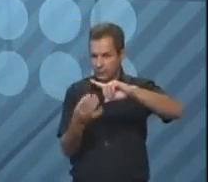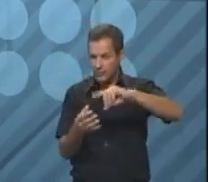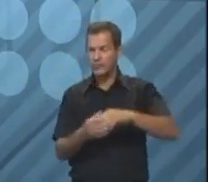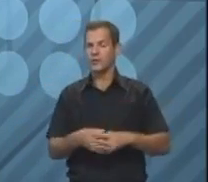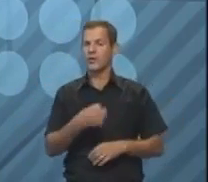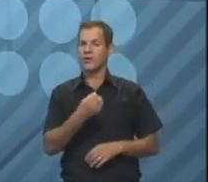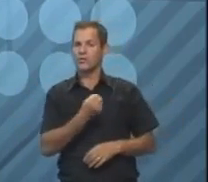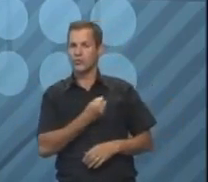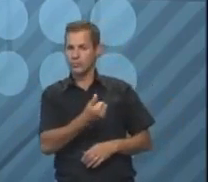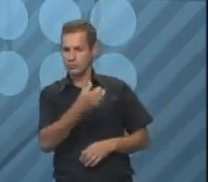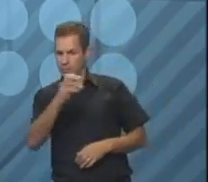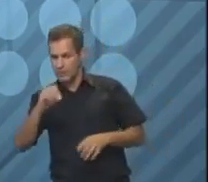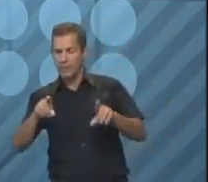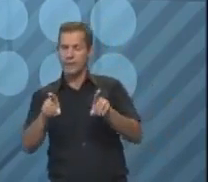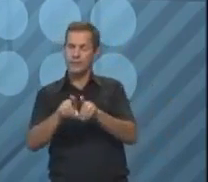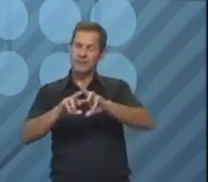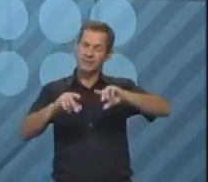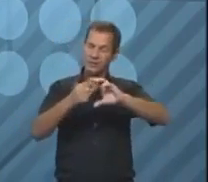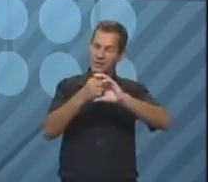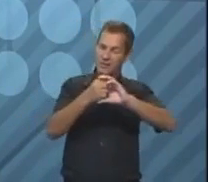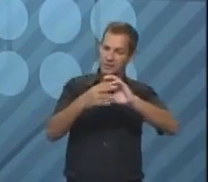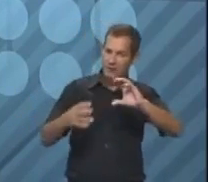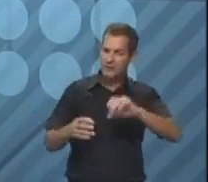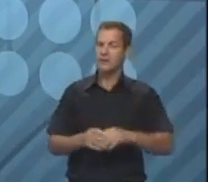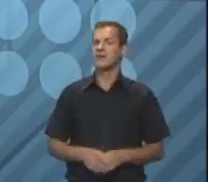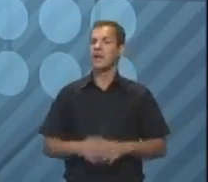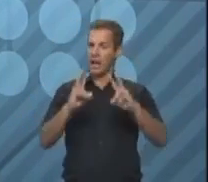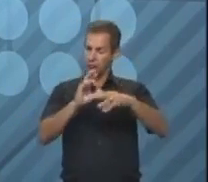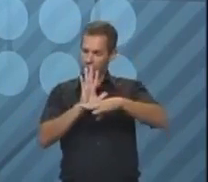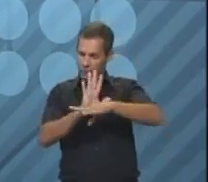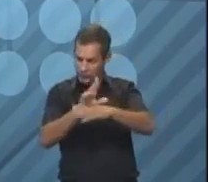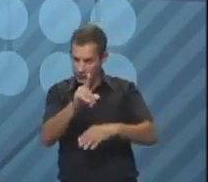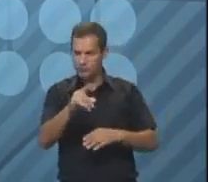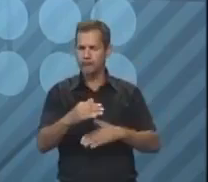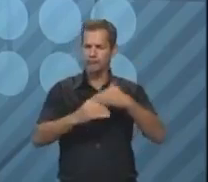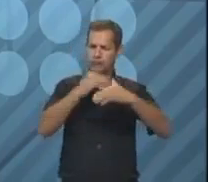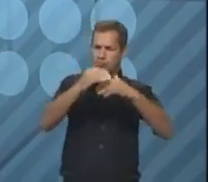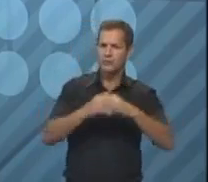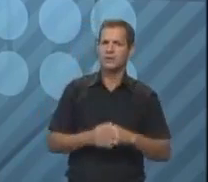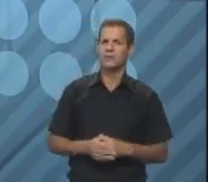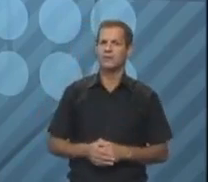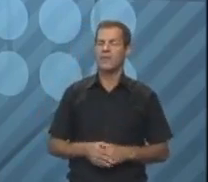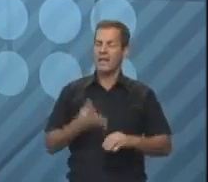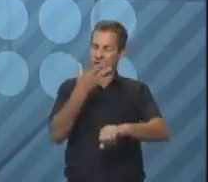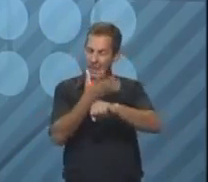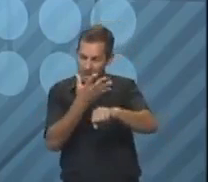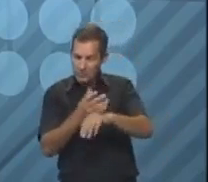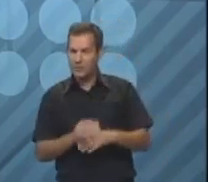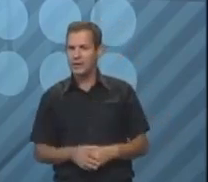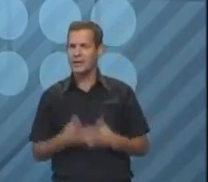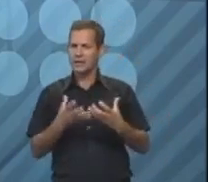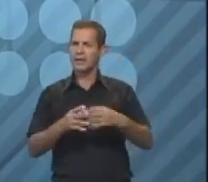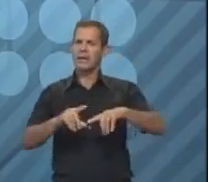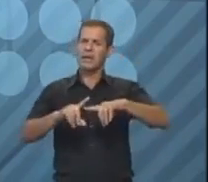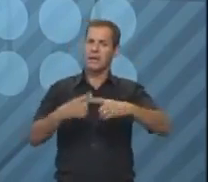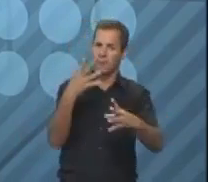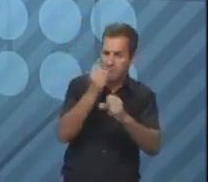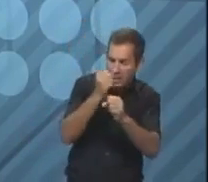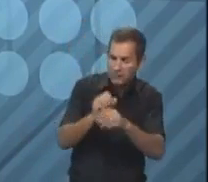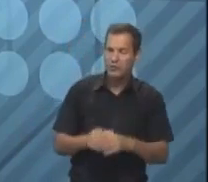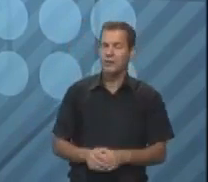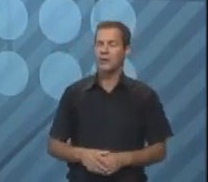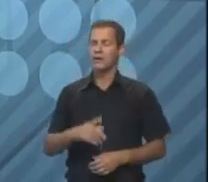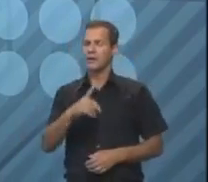números decimais, entre outros conteúdos. Esses conteúdos podem lhe auxiliar no desenvolvimento das disciplinas que requerem muito cálculo,